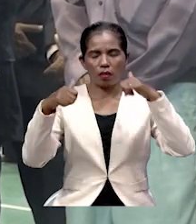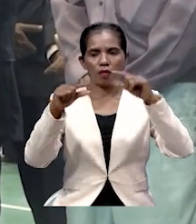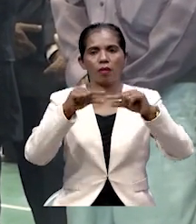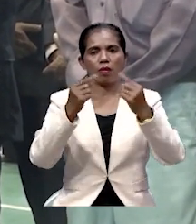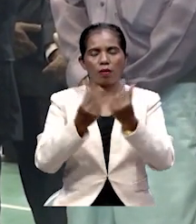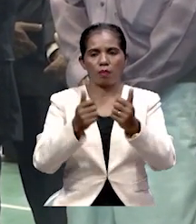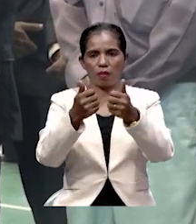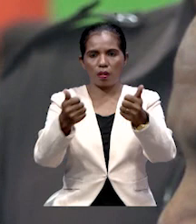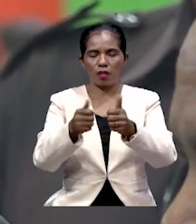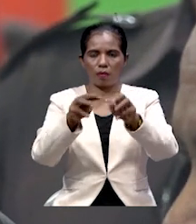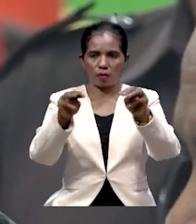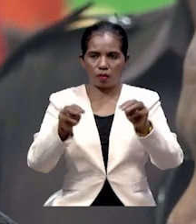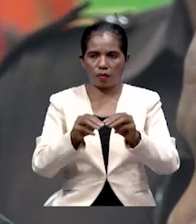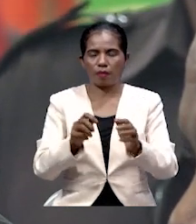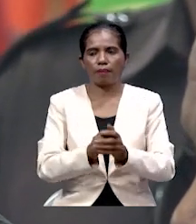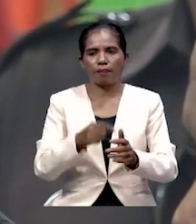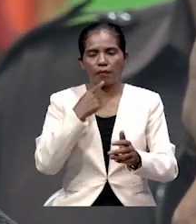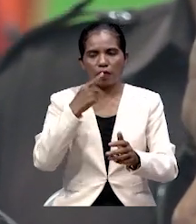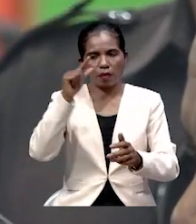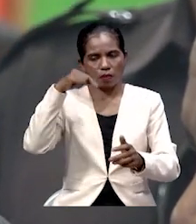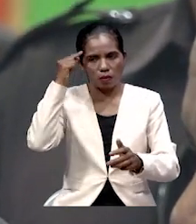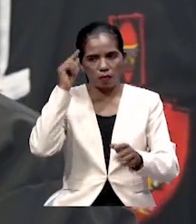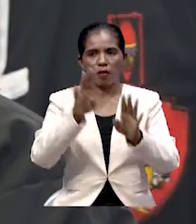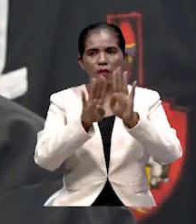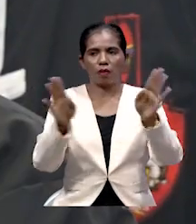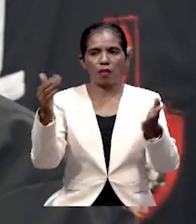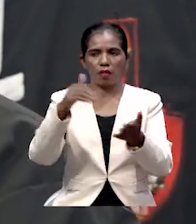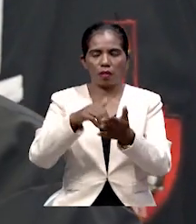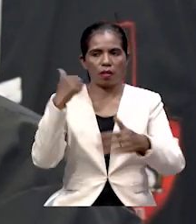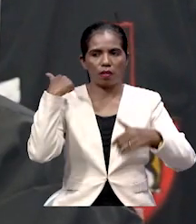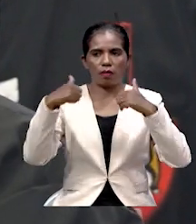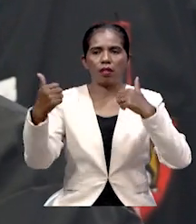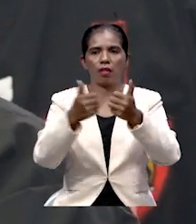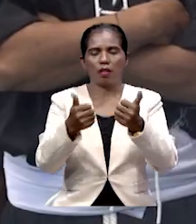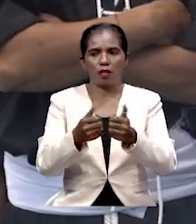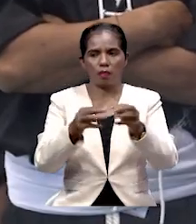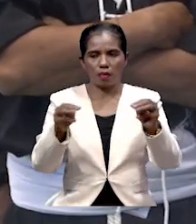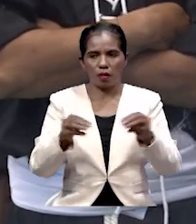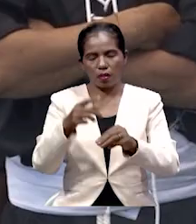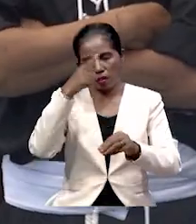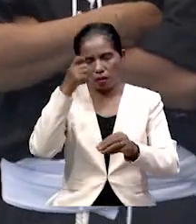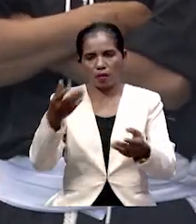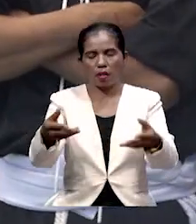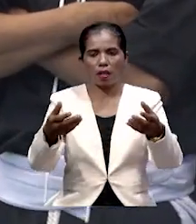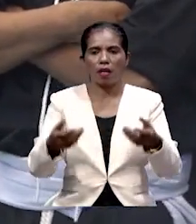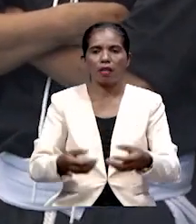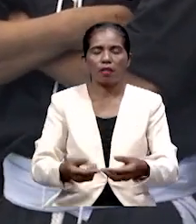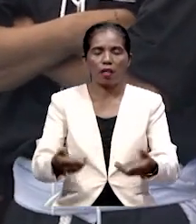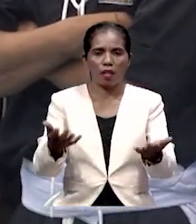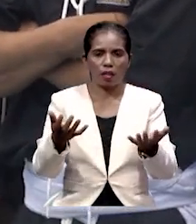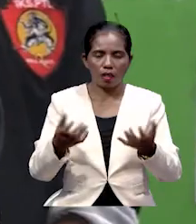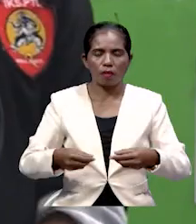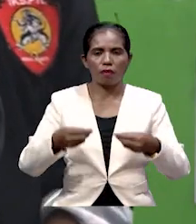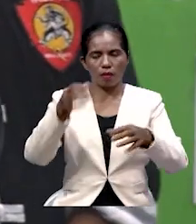arte marciais. Arcebispo Hateten, governo reativa atividade arte marciais. Tamba hakarak fofale fiar ba responsável